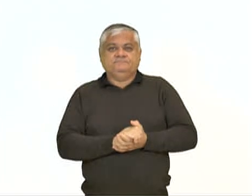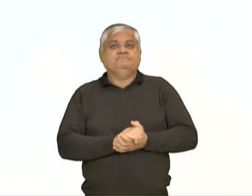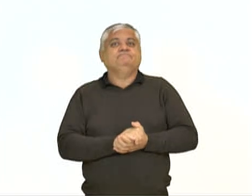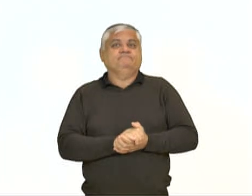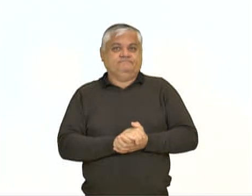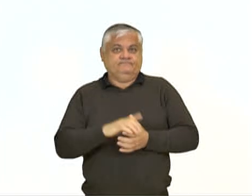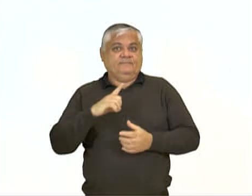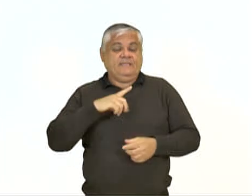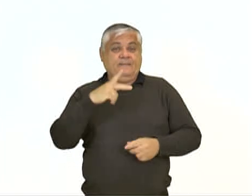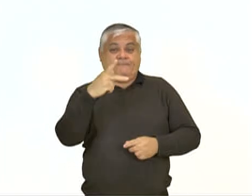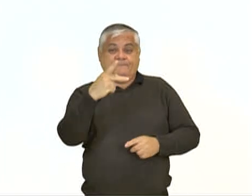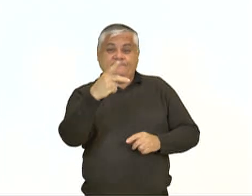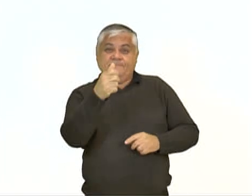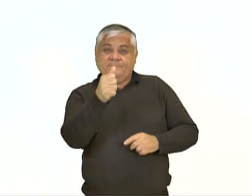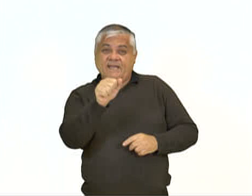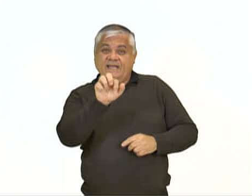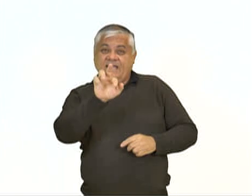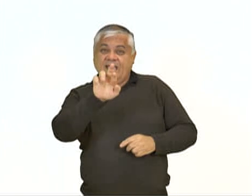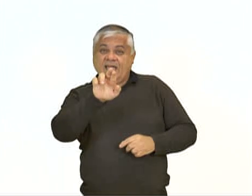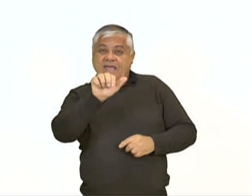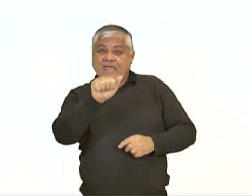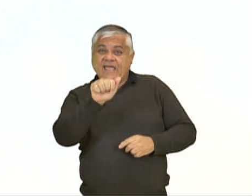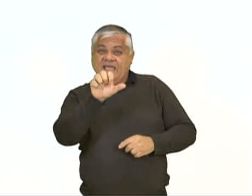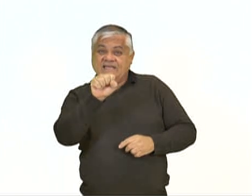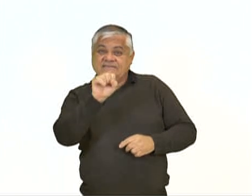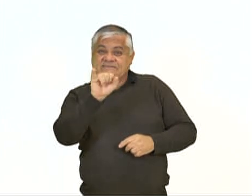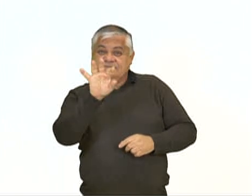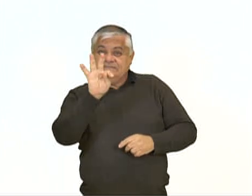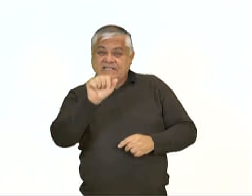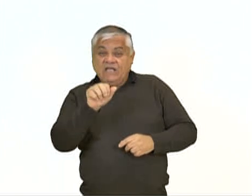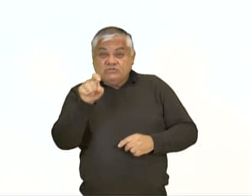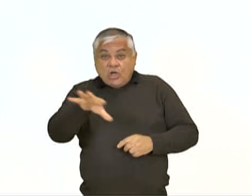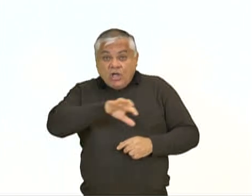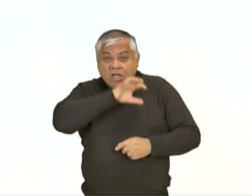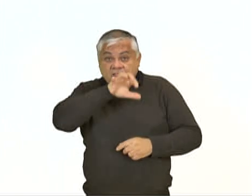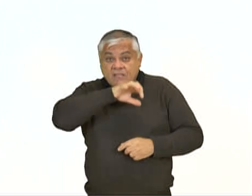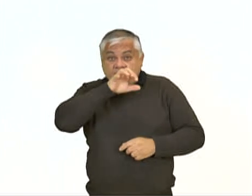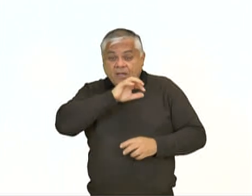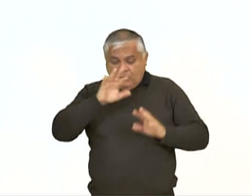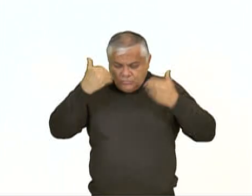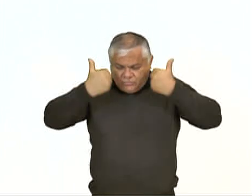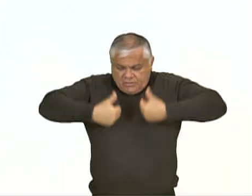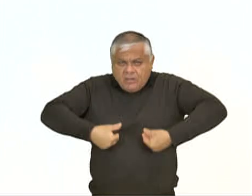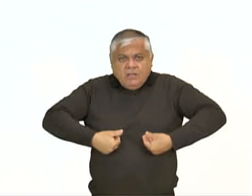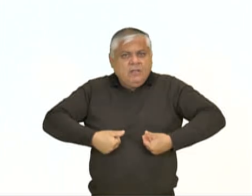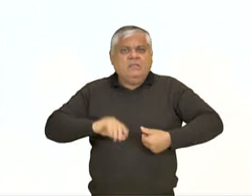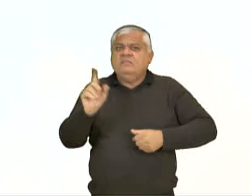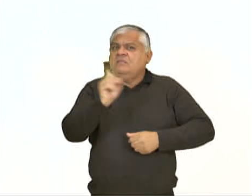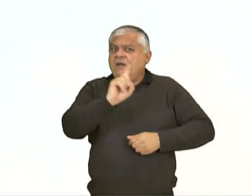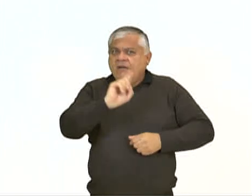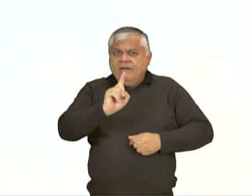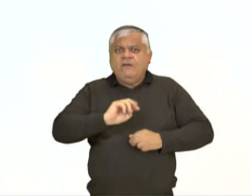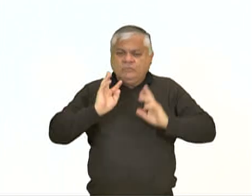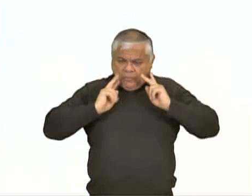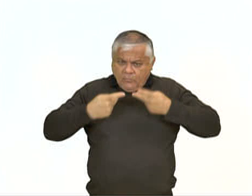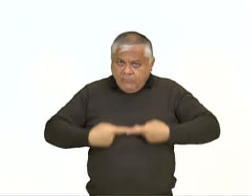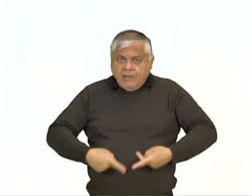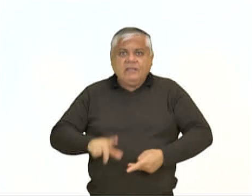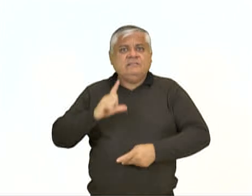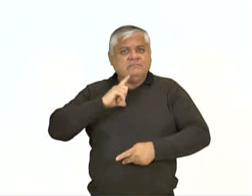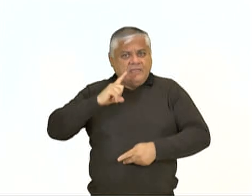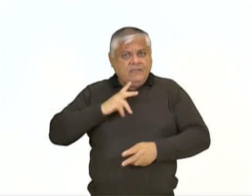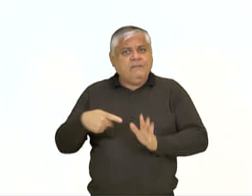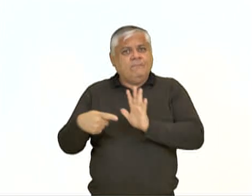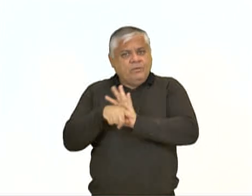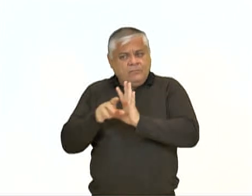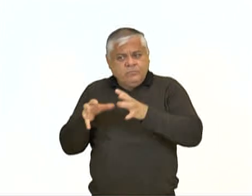os parasitas. E sabia que não é só parasita de animais, do ser humano, por exemplo? Sim, porque nós, seres humanos, nós fazemos parte